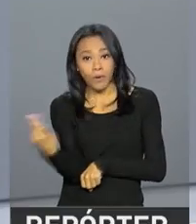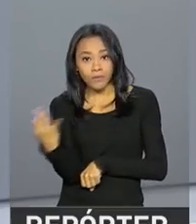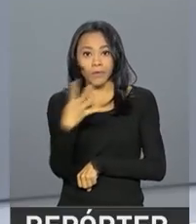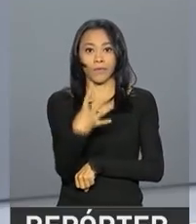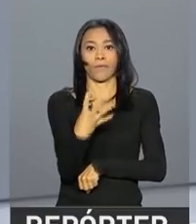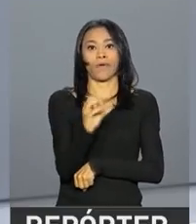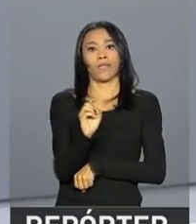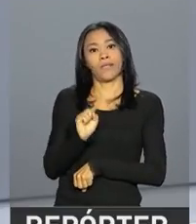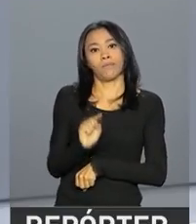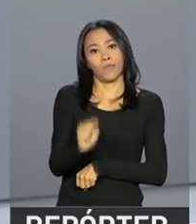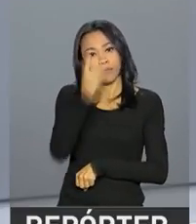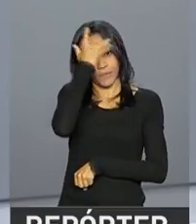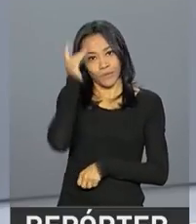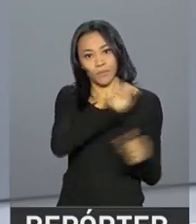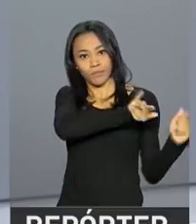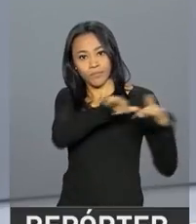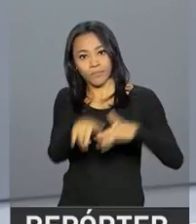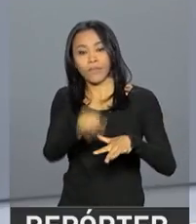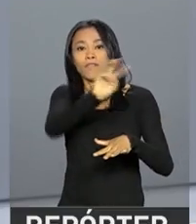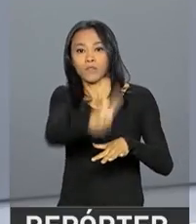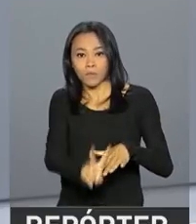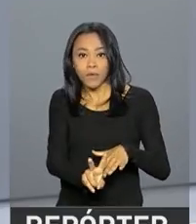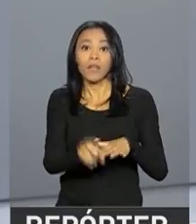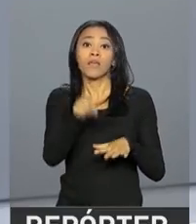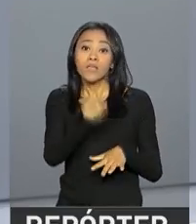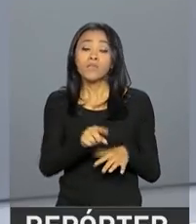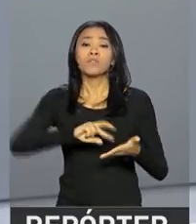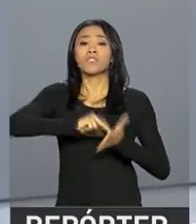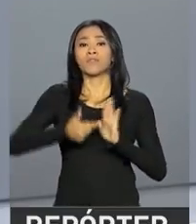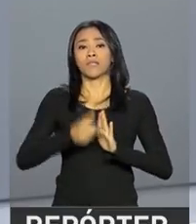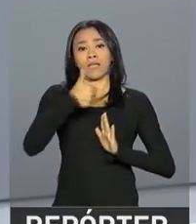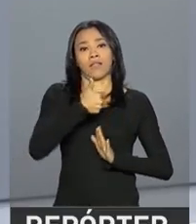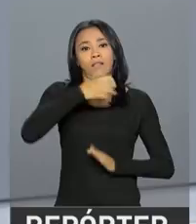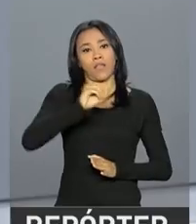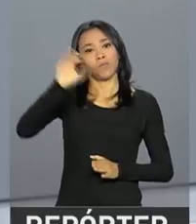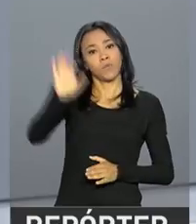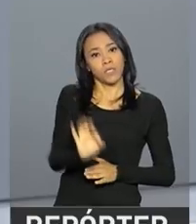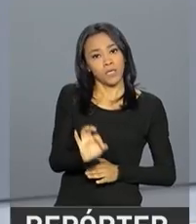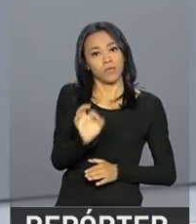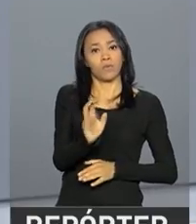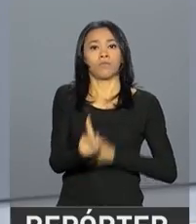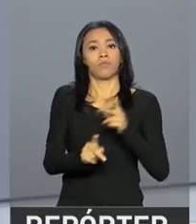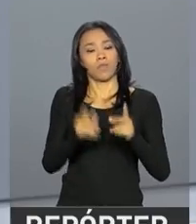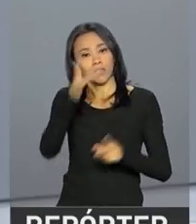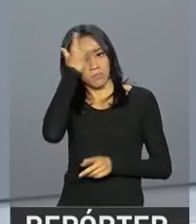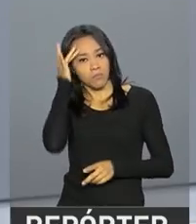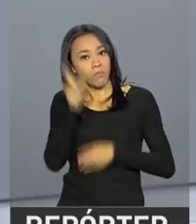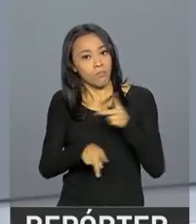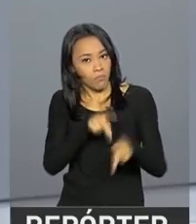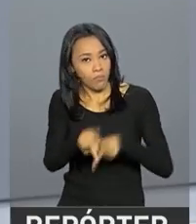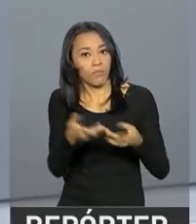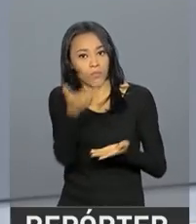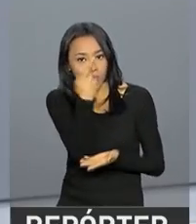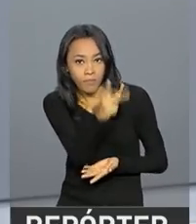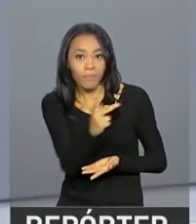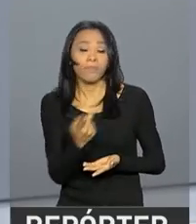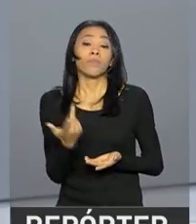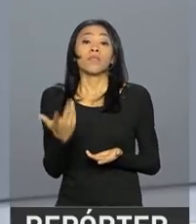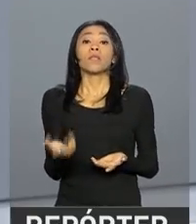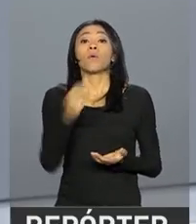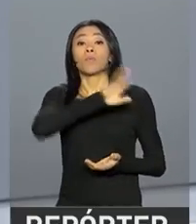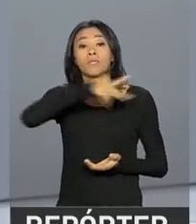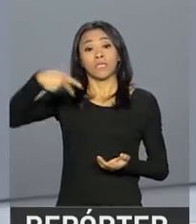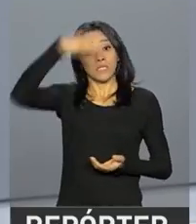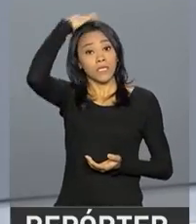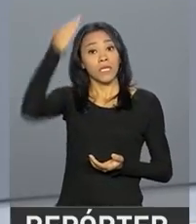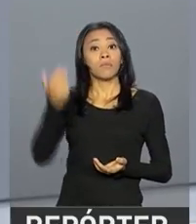da venezuela o que corresponde a mais de 10% da população no início desta semana o presidente michel temer fez uma